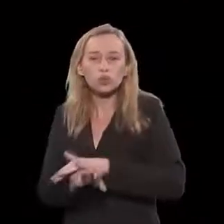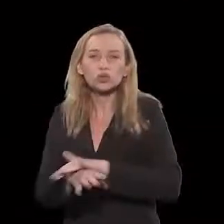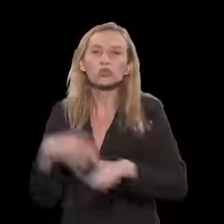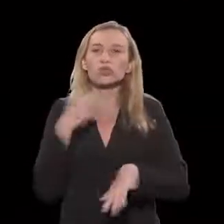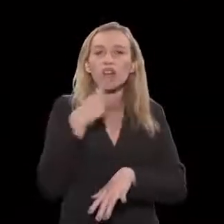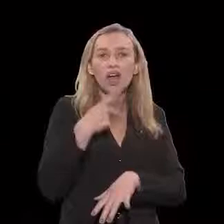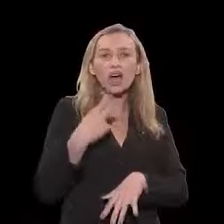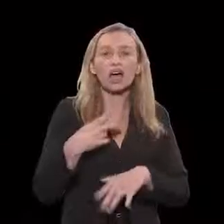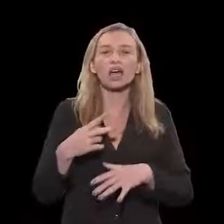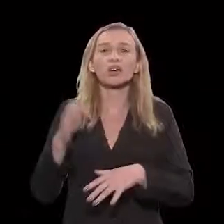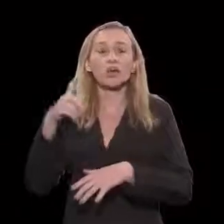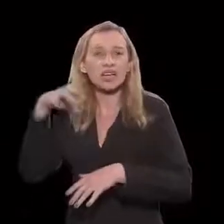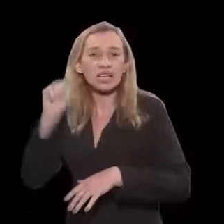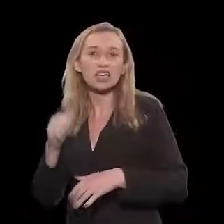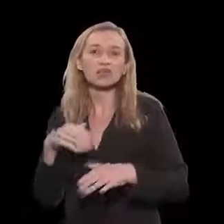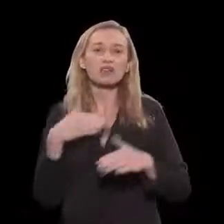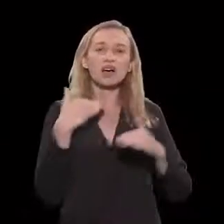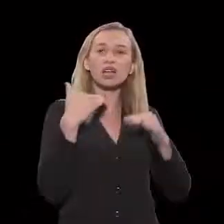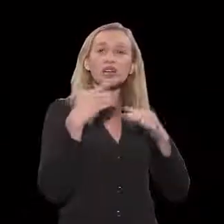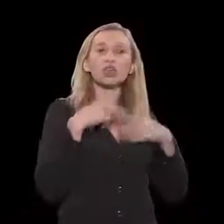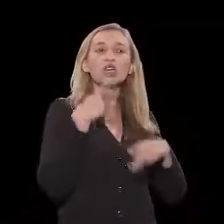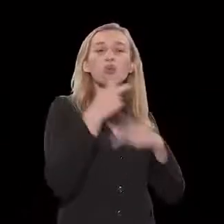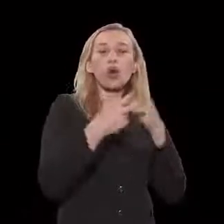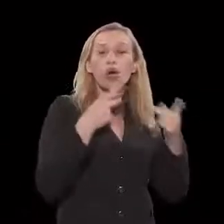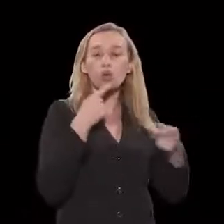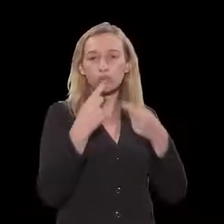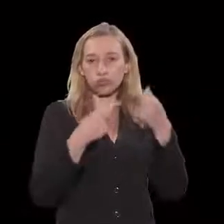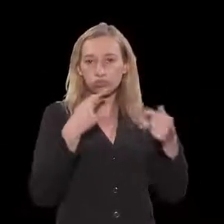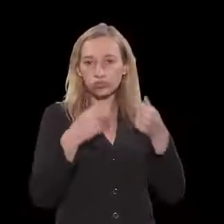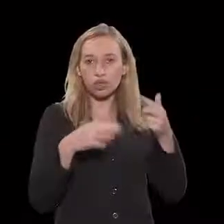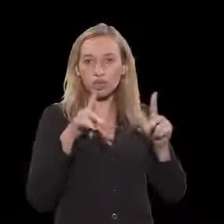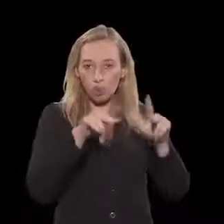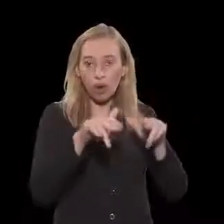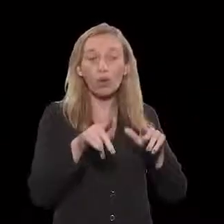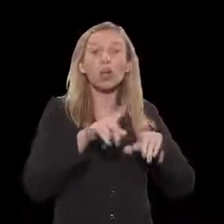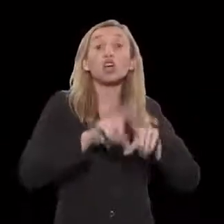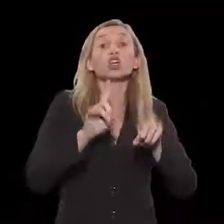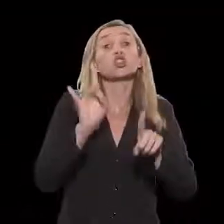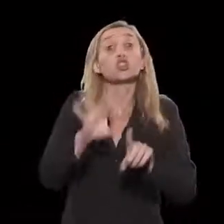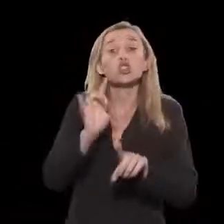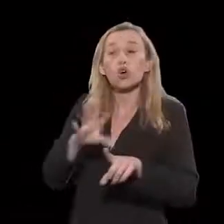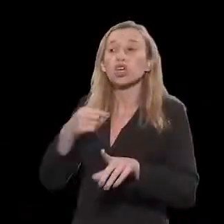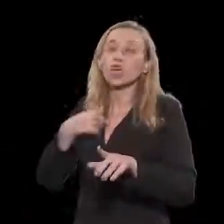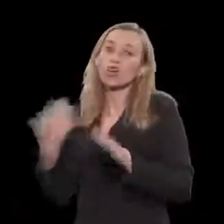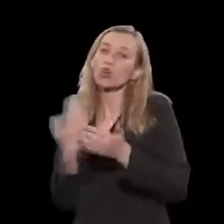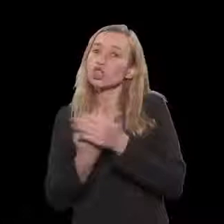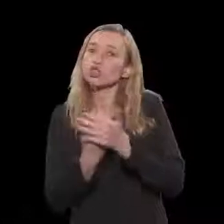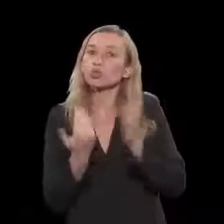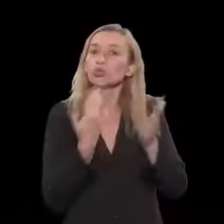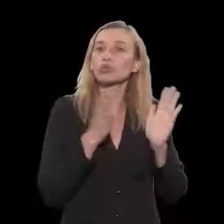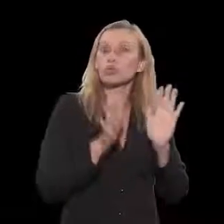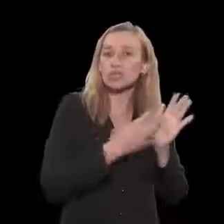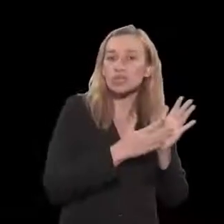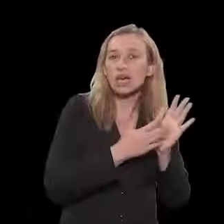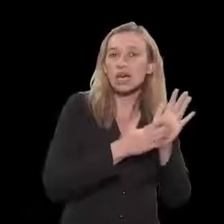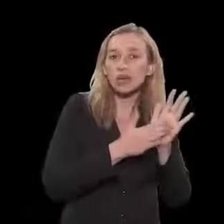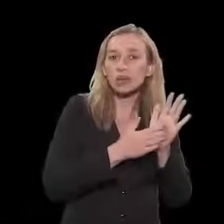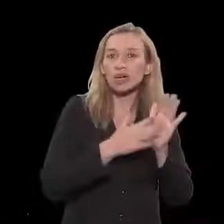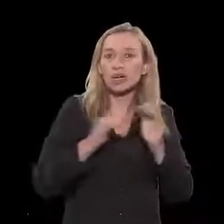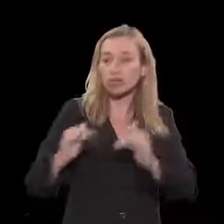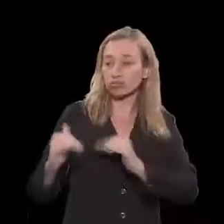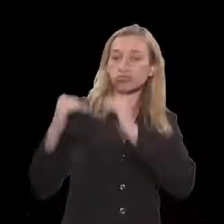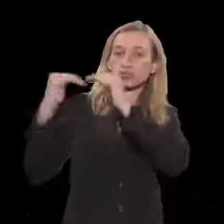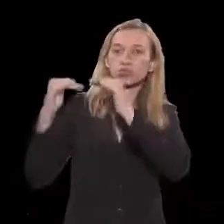dizer que os acadêmicos falam para os iguais, falam para os seus pares, né? Só que no meu caso, que estudo samba, que é considerado